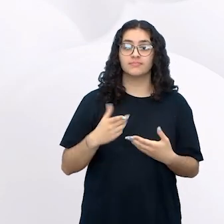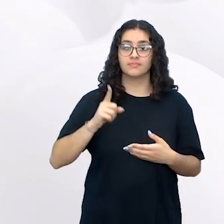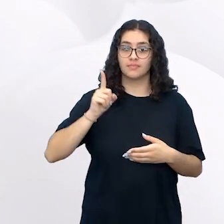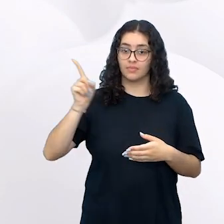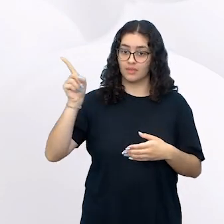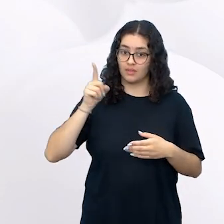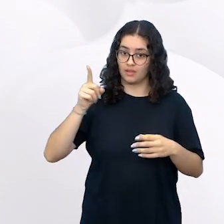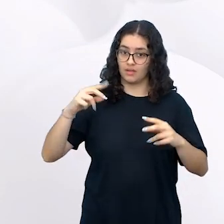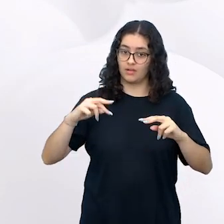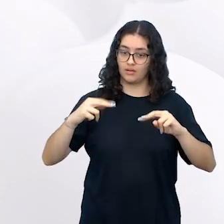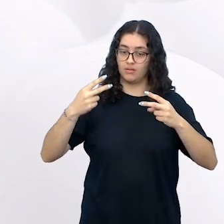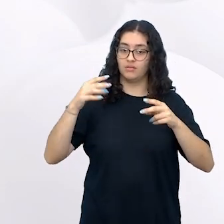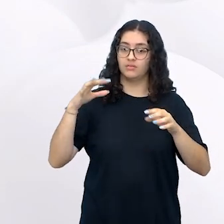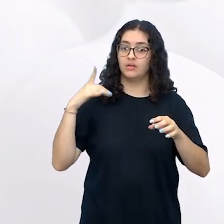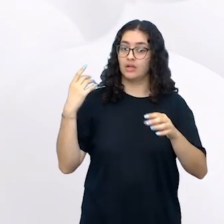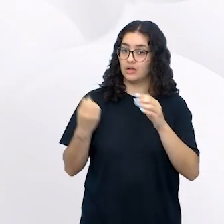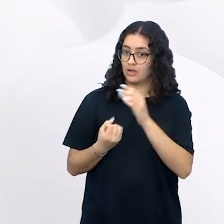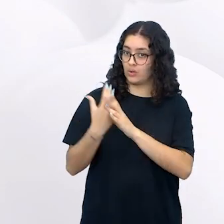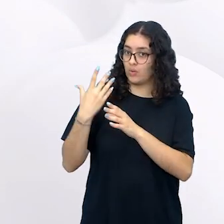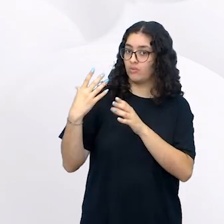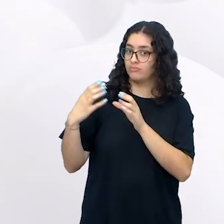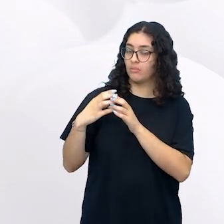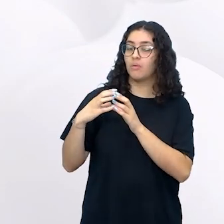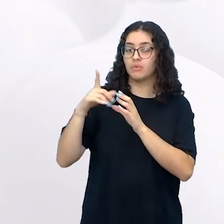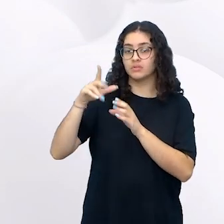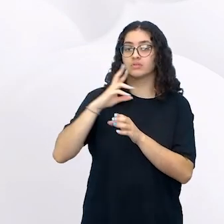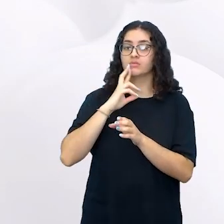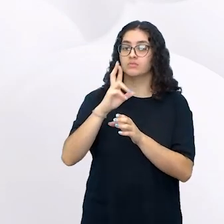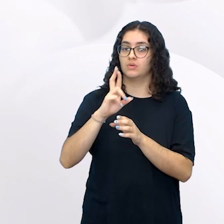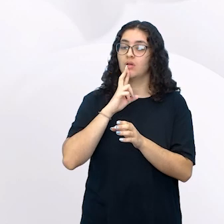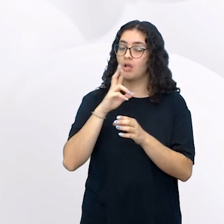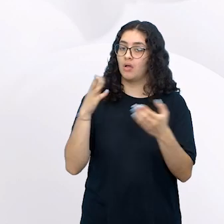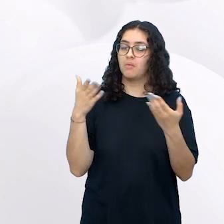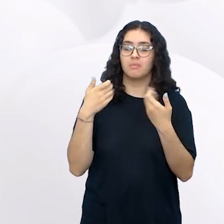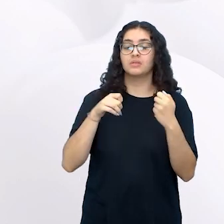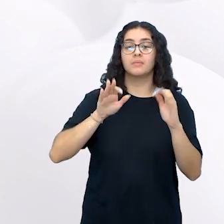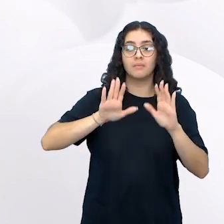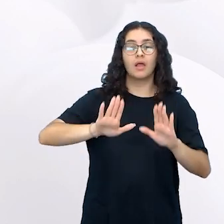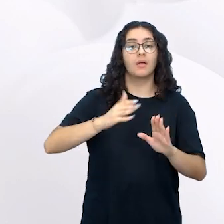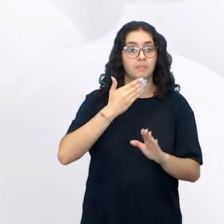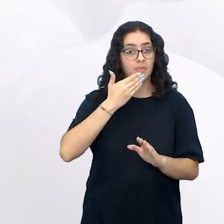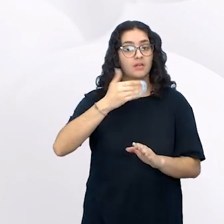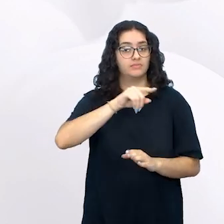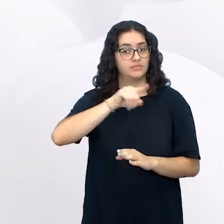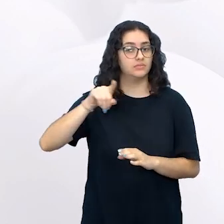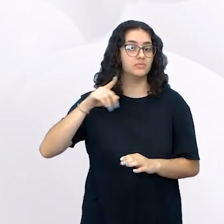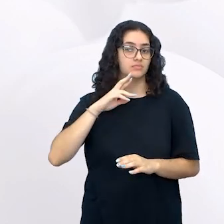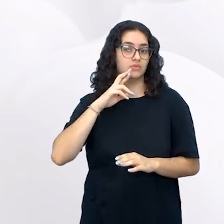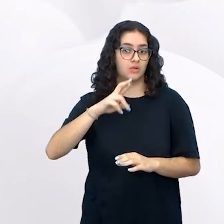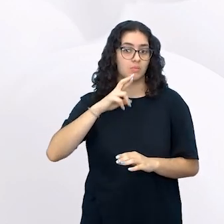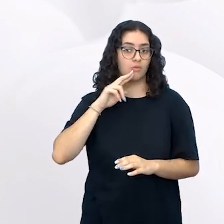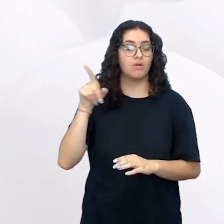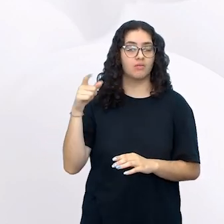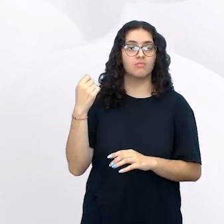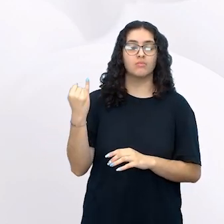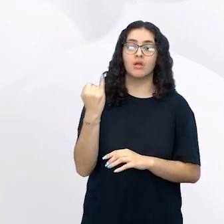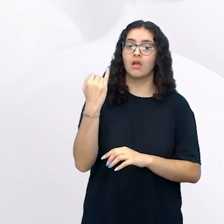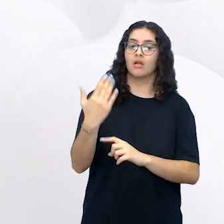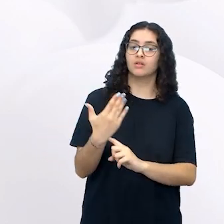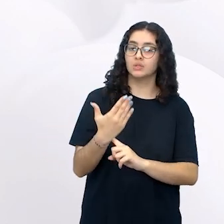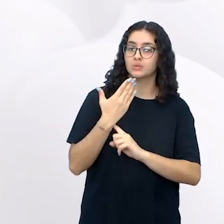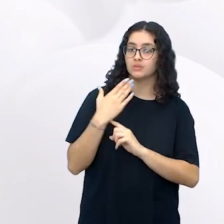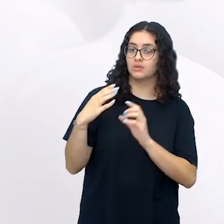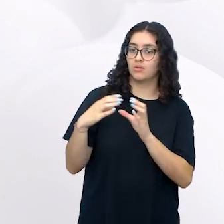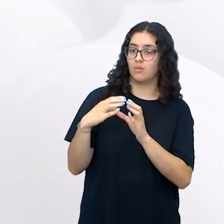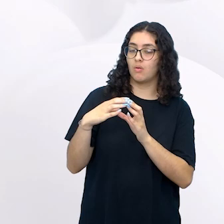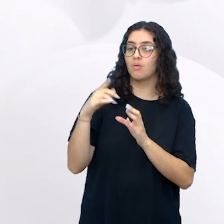foi elaborado pela equipe para vocês responderem. Não precisa responder agora não, mas a gente pede que responda esse Forms para ajudar a equipe